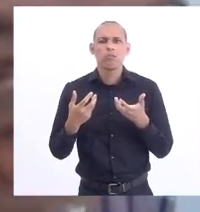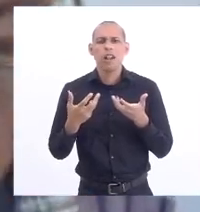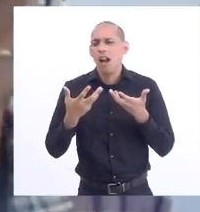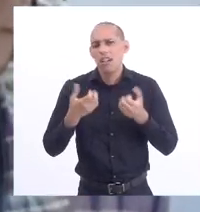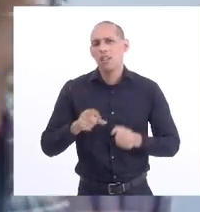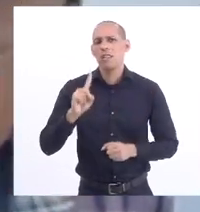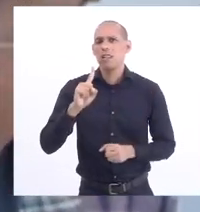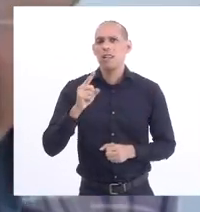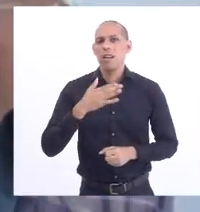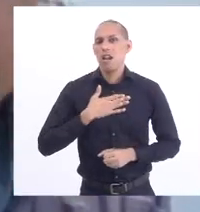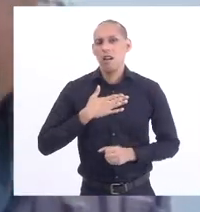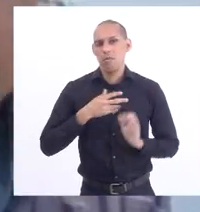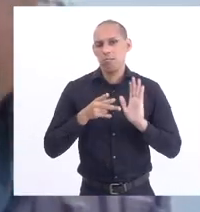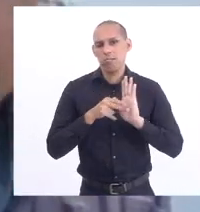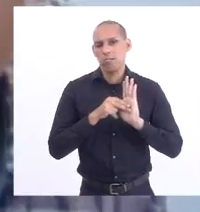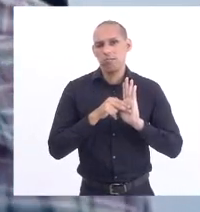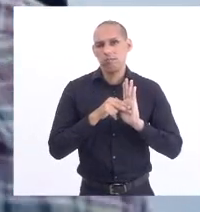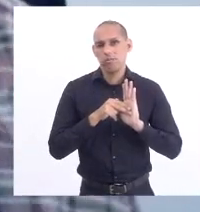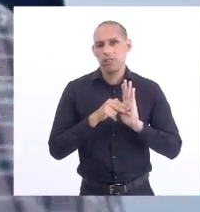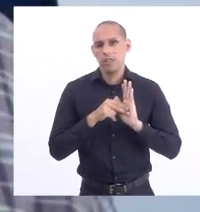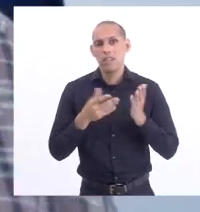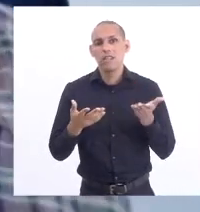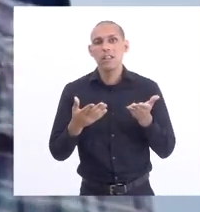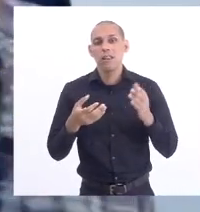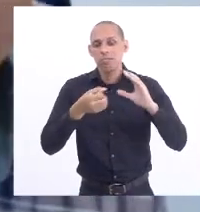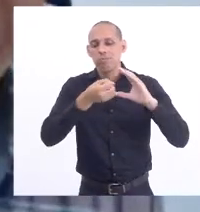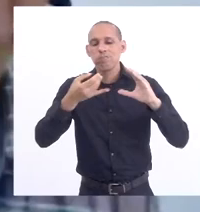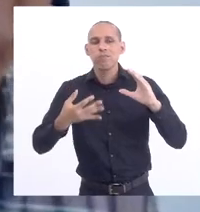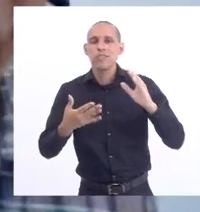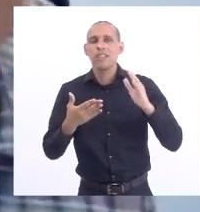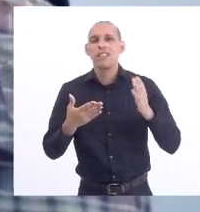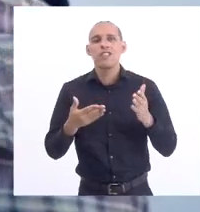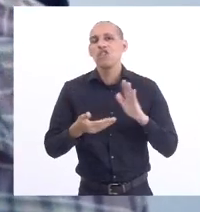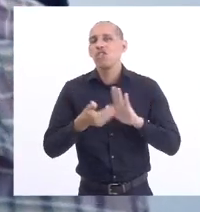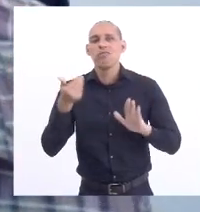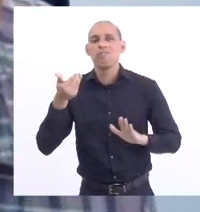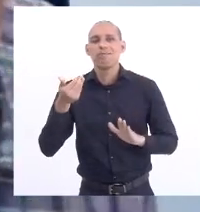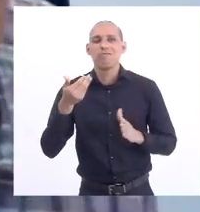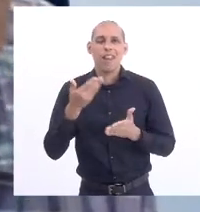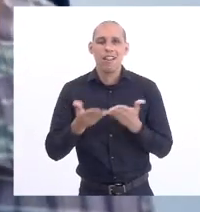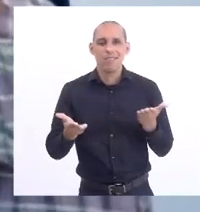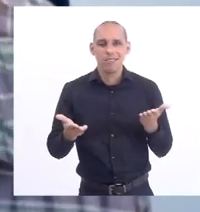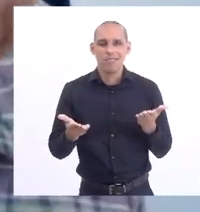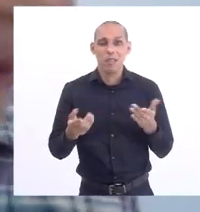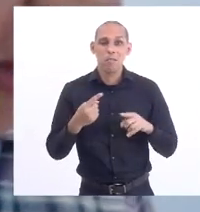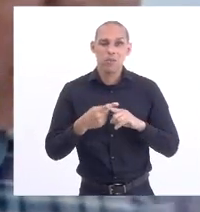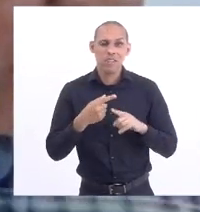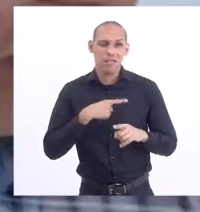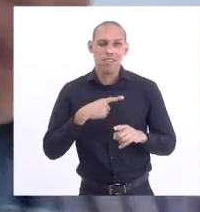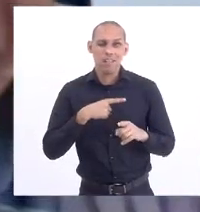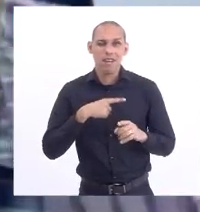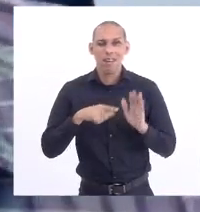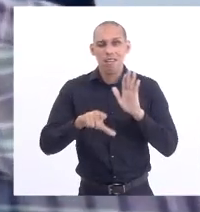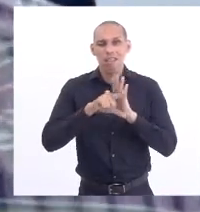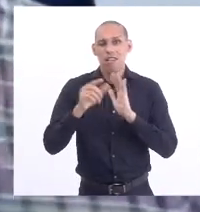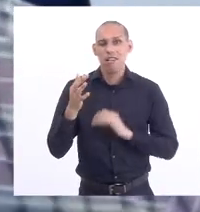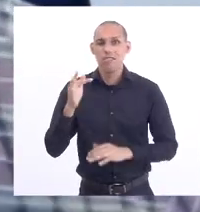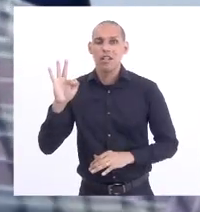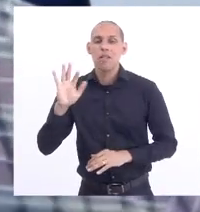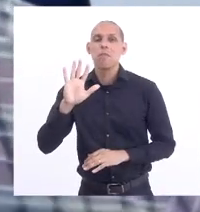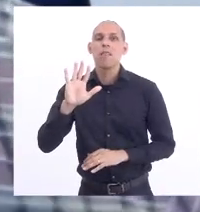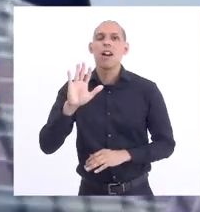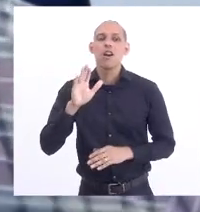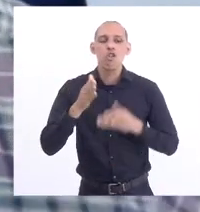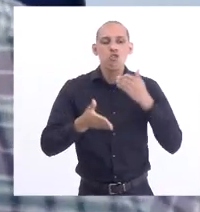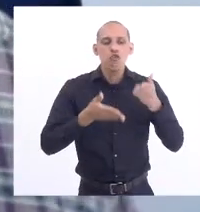da minha própria emenda, descaracteriza o projeto, porque existe uma lei federal, mas que ela não trata